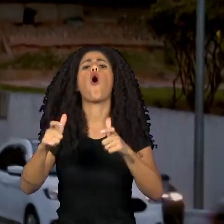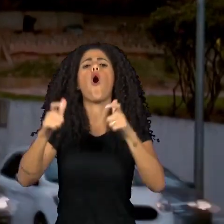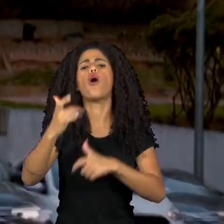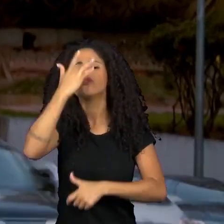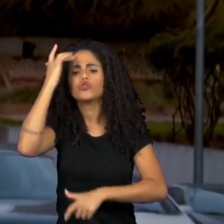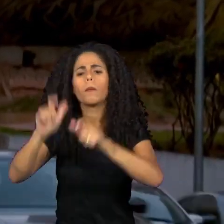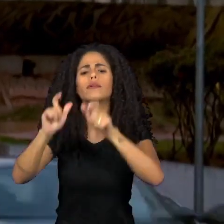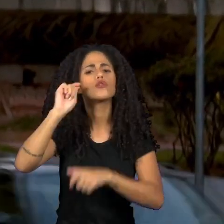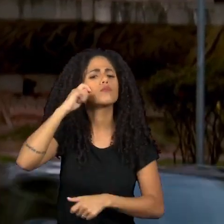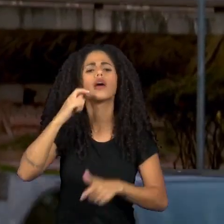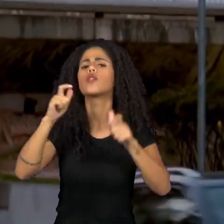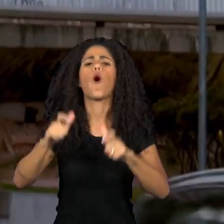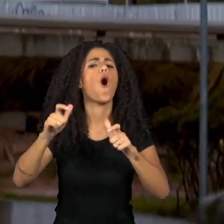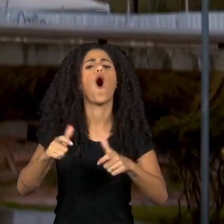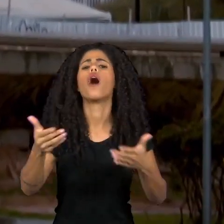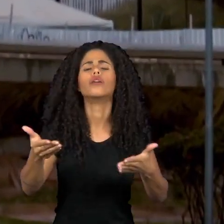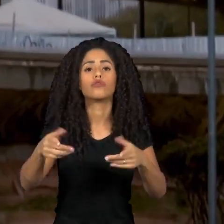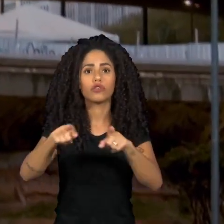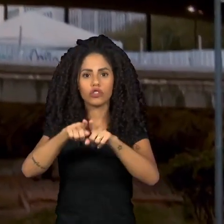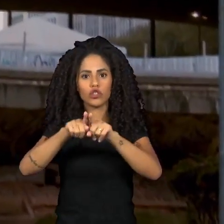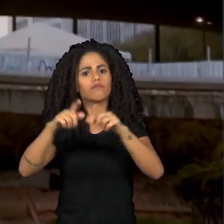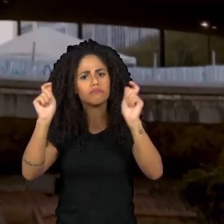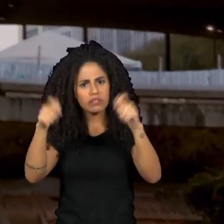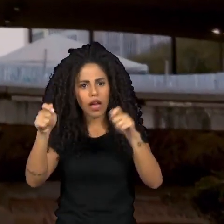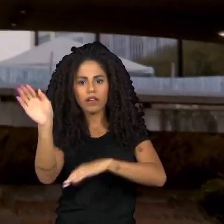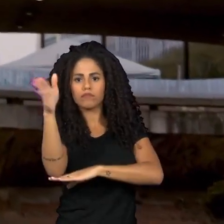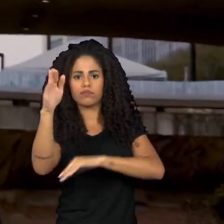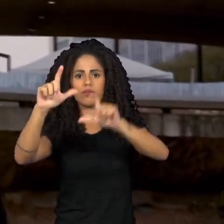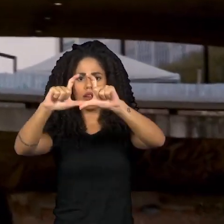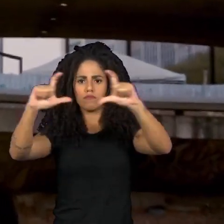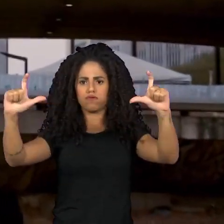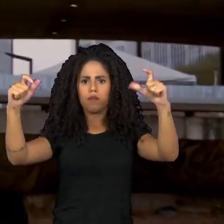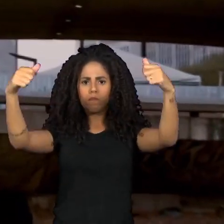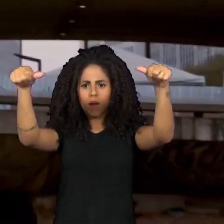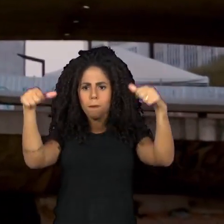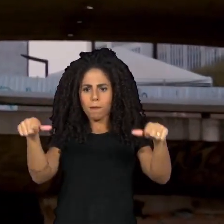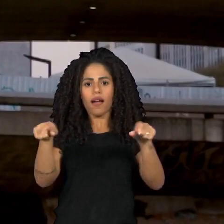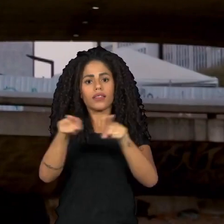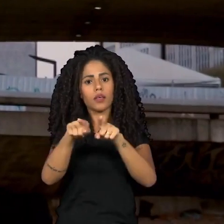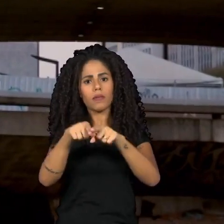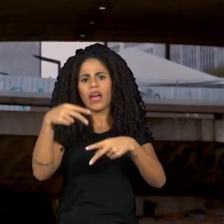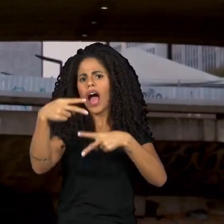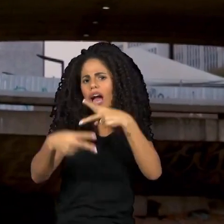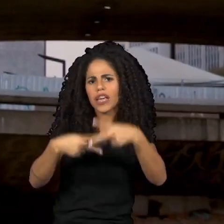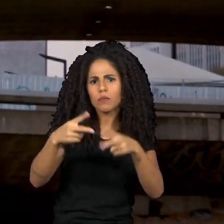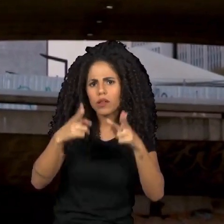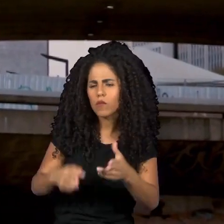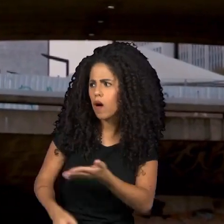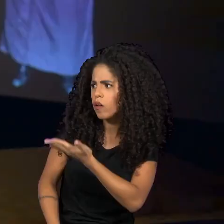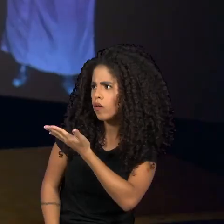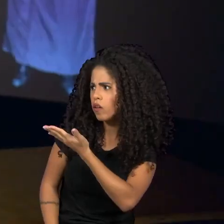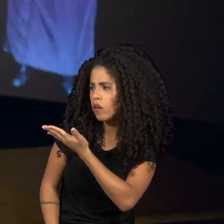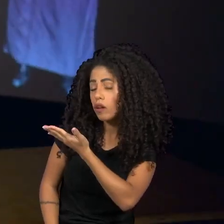intervenção conceitual que a gente pode colocar em diferentes espaços. Se a gente colocasse aqui na Bienal, onde estão os negros? Como essa